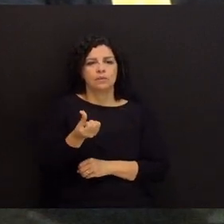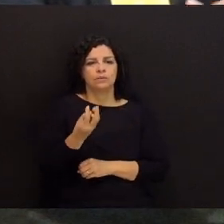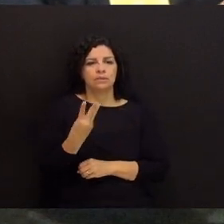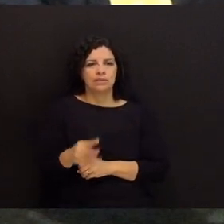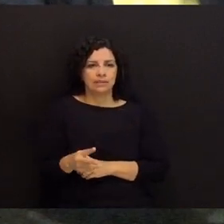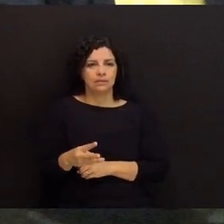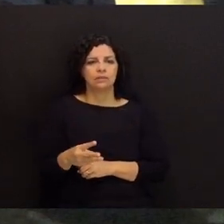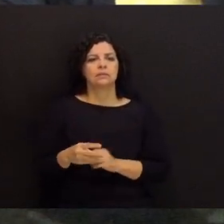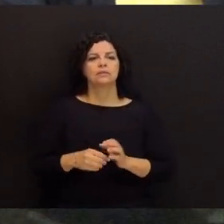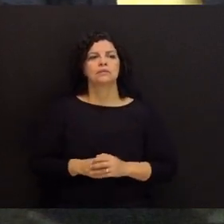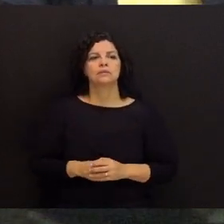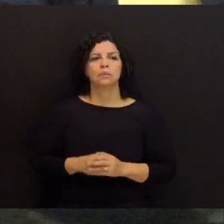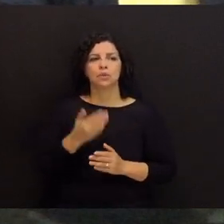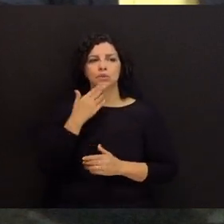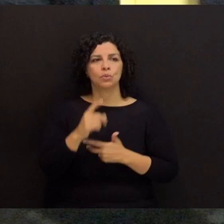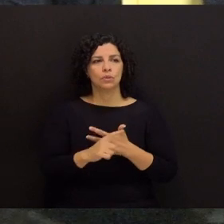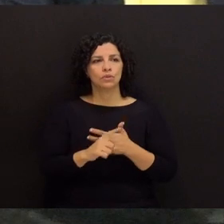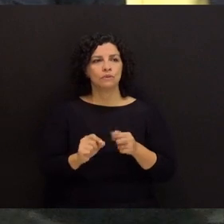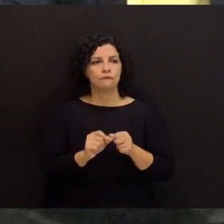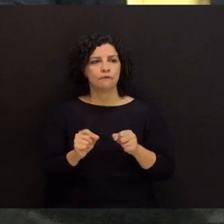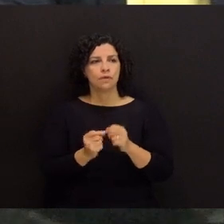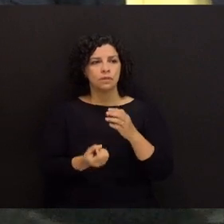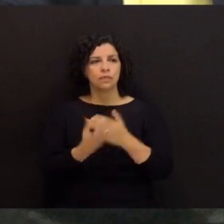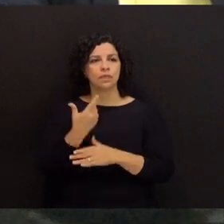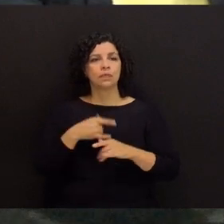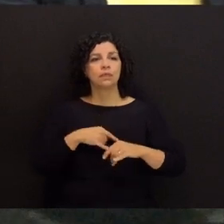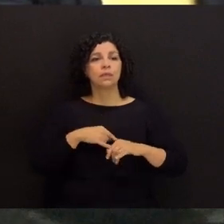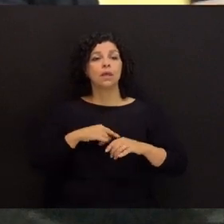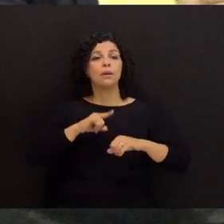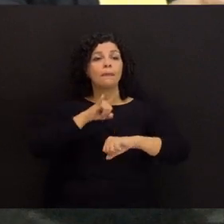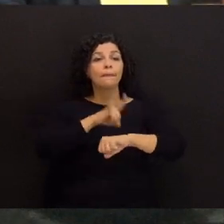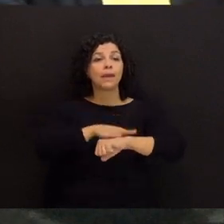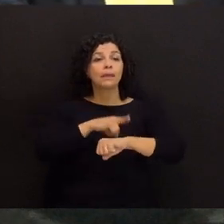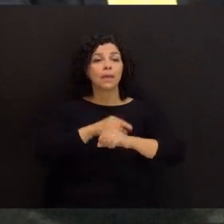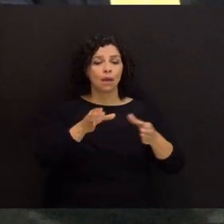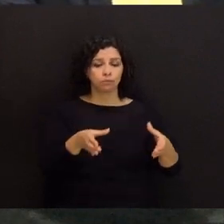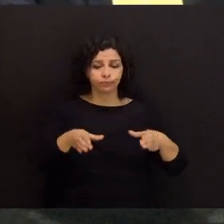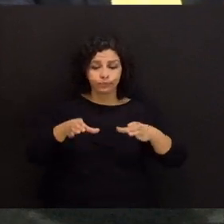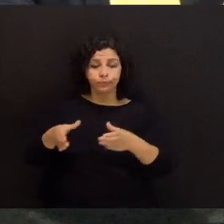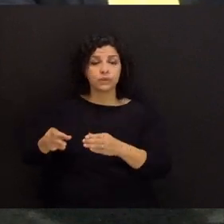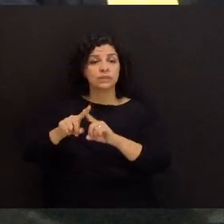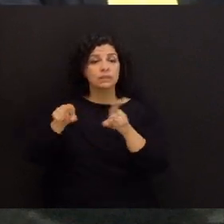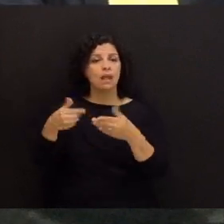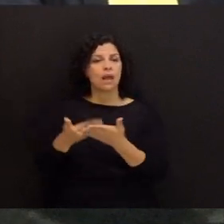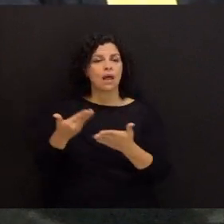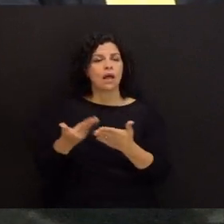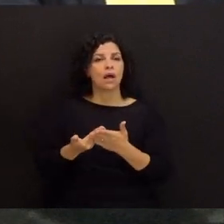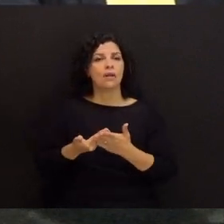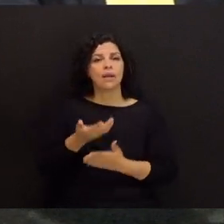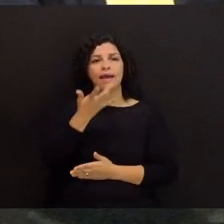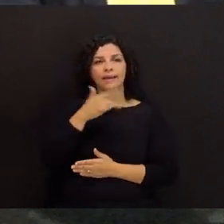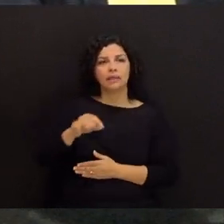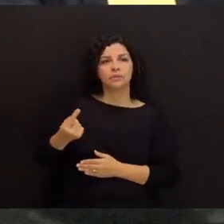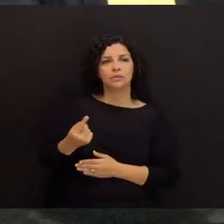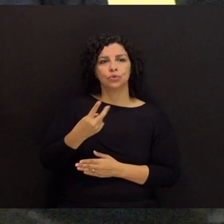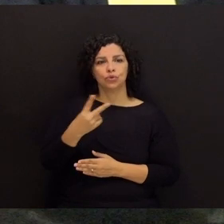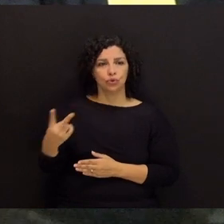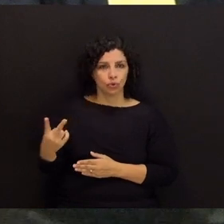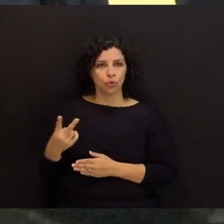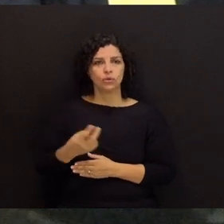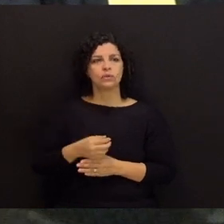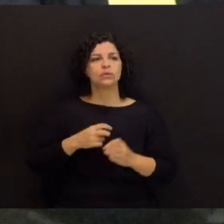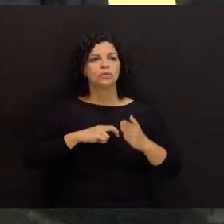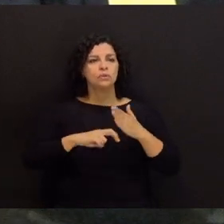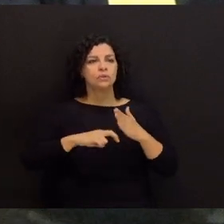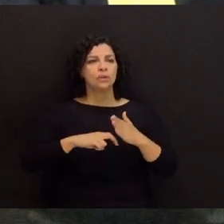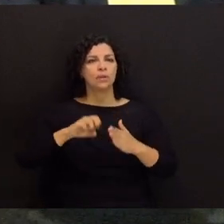executivo já providenciar a instalação de vaso sanitário dos banheiros das salas de aula do infantil 1 e 2 no CMEI